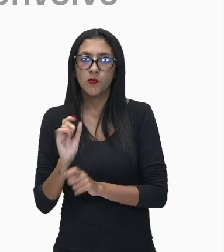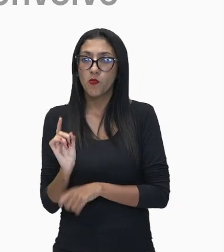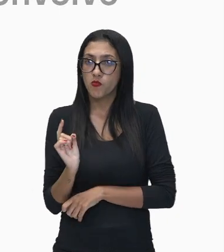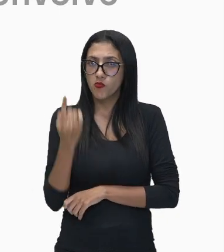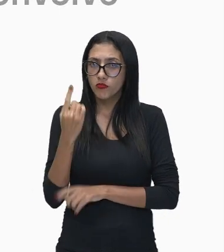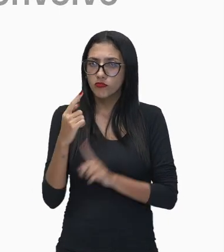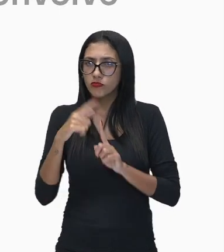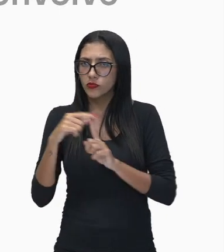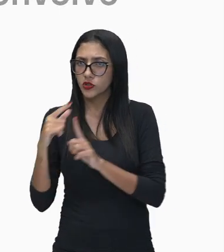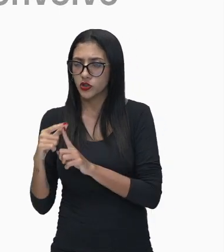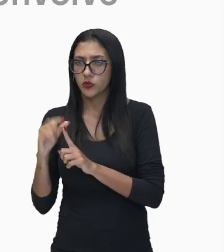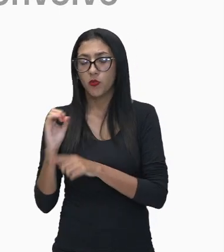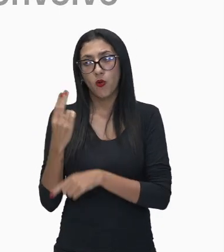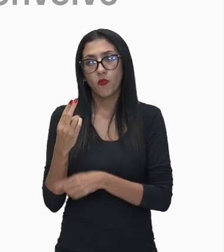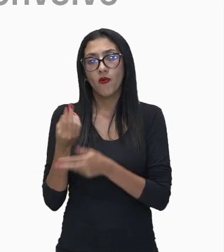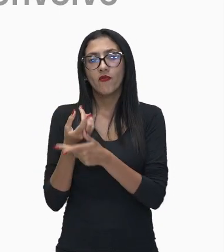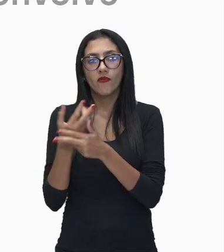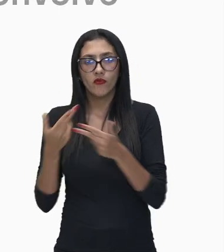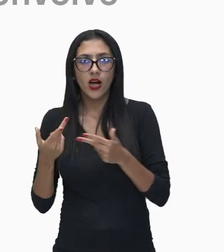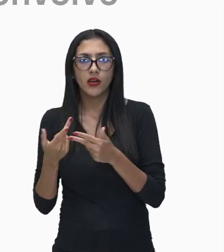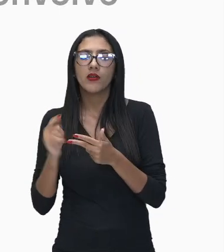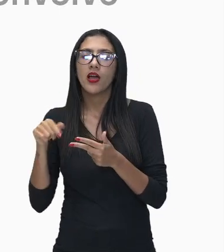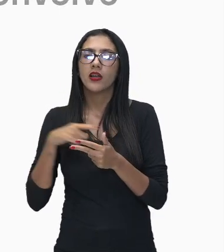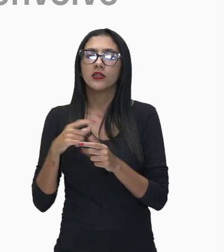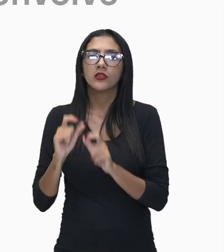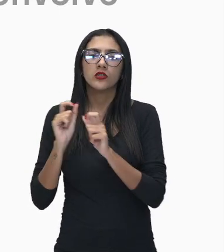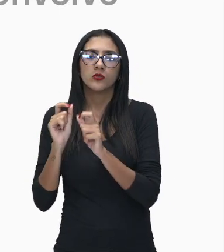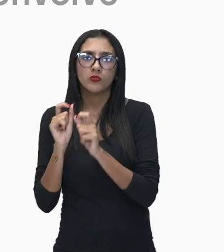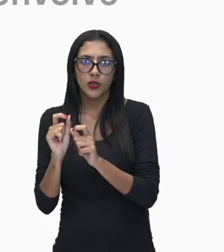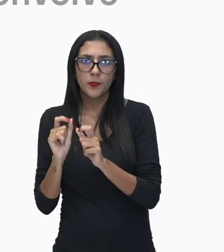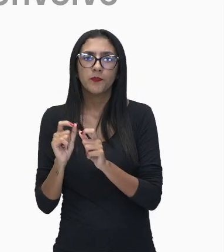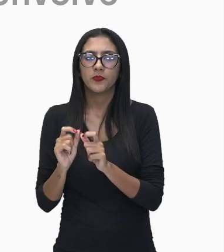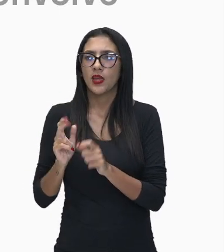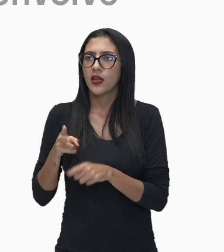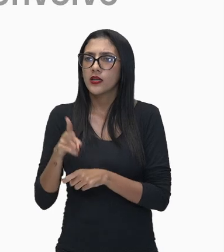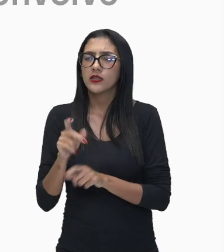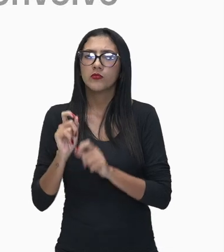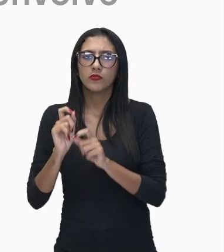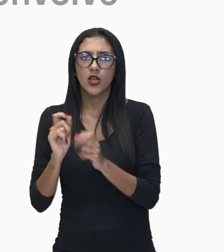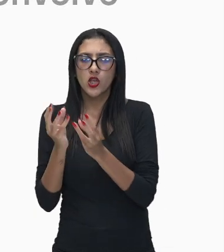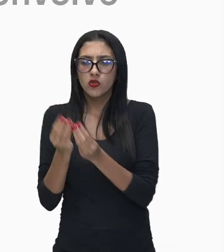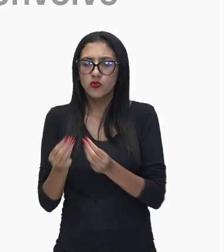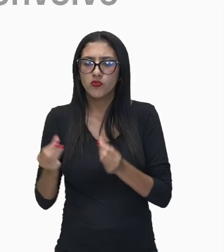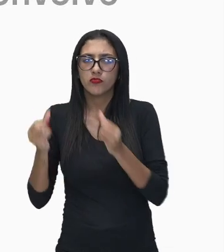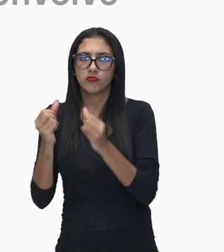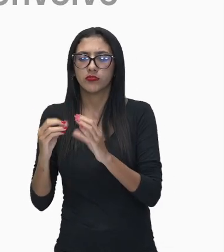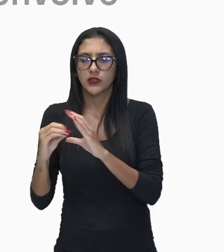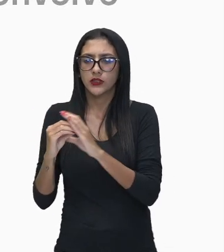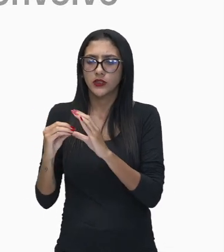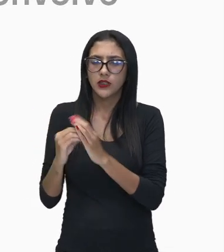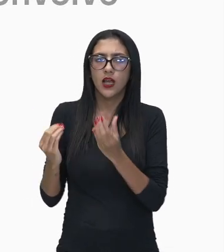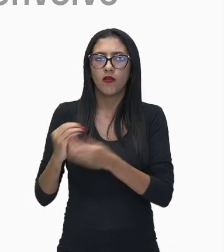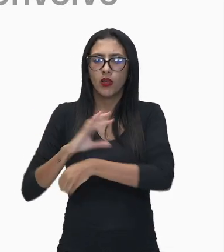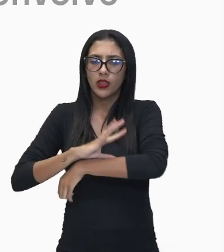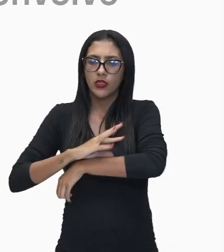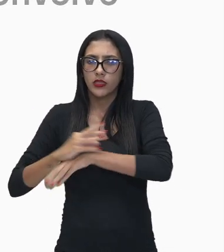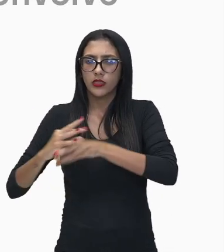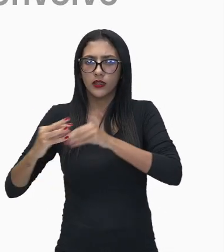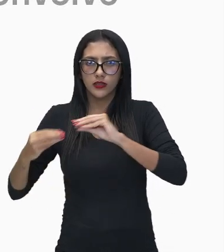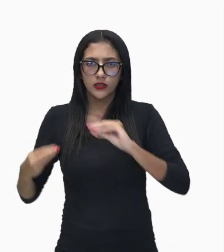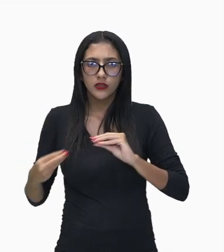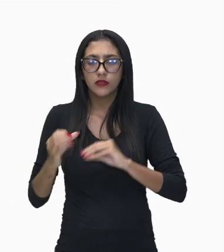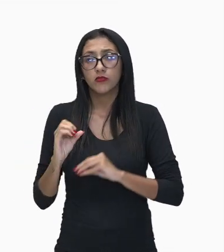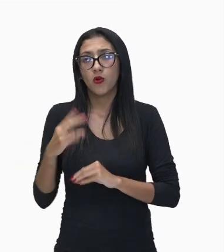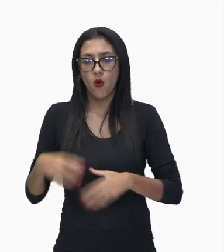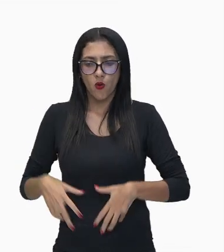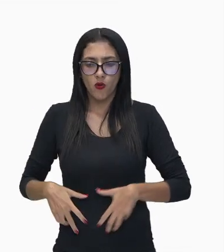crônica que vai envolver a deterioração progressiva da função de células, tecidos, ou órgão. E